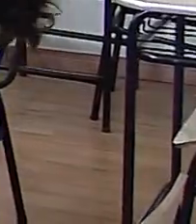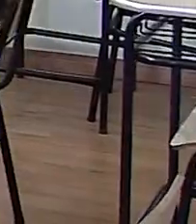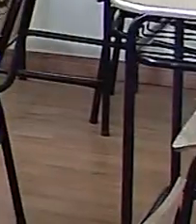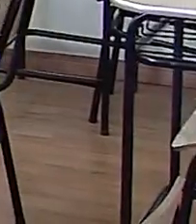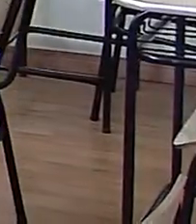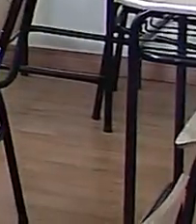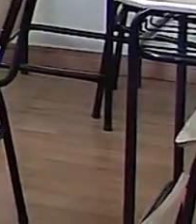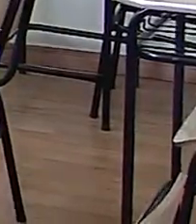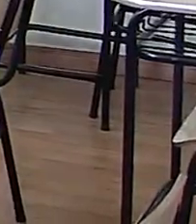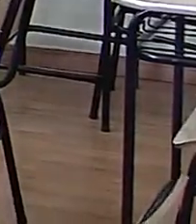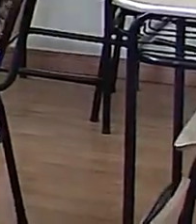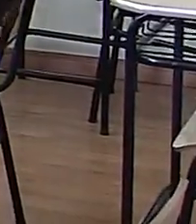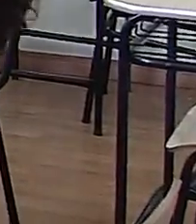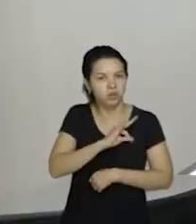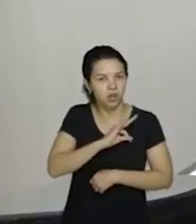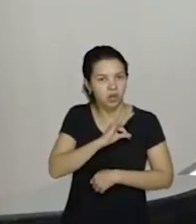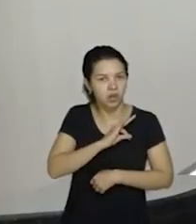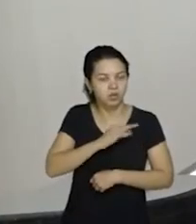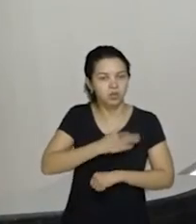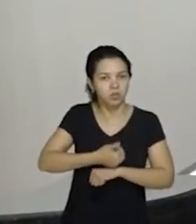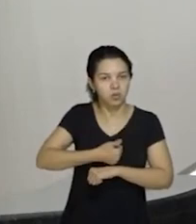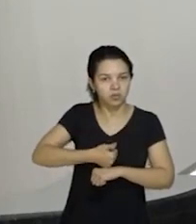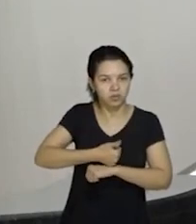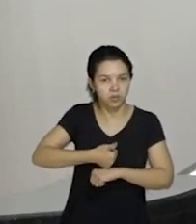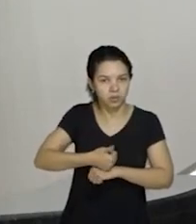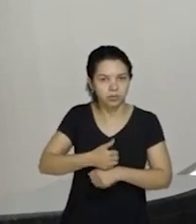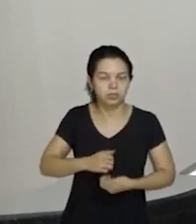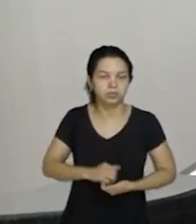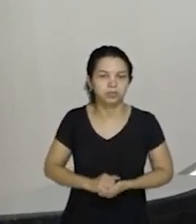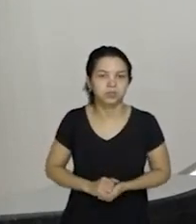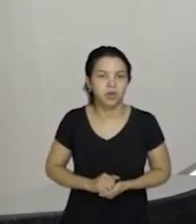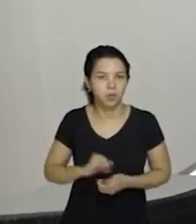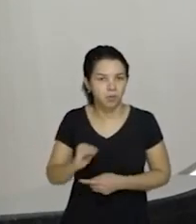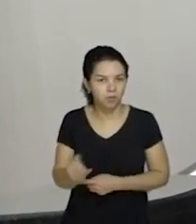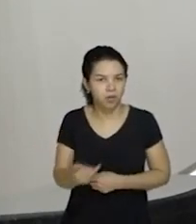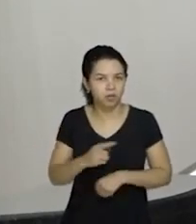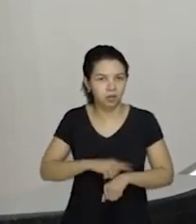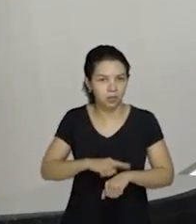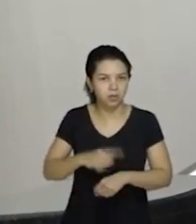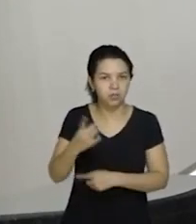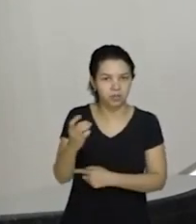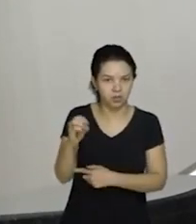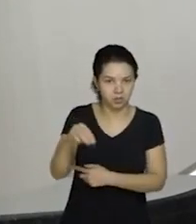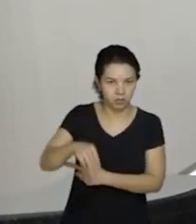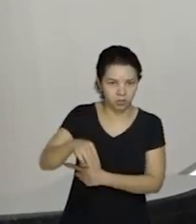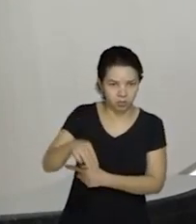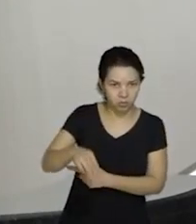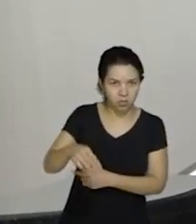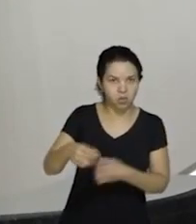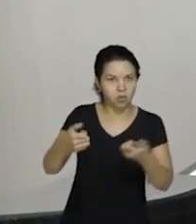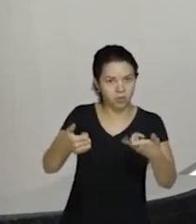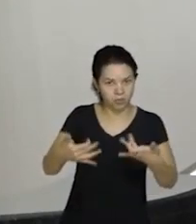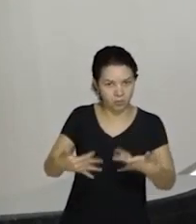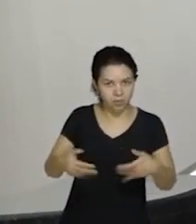professores estaduais concursados e eu quero aproveitar esses 10 minutos para trazer aqui